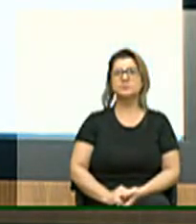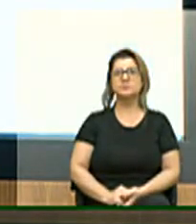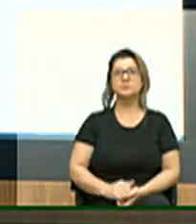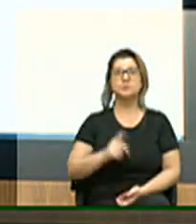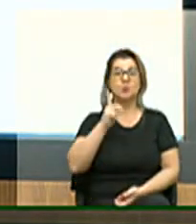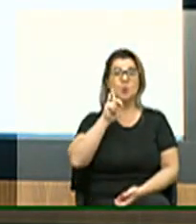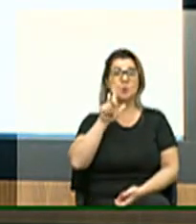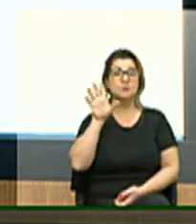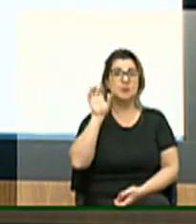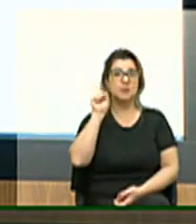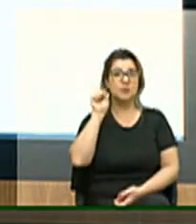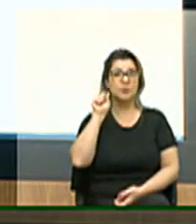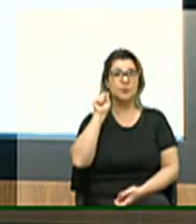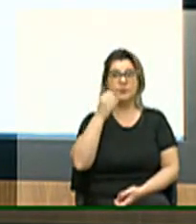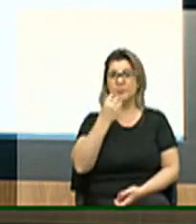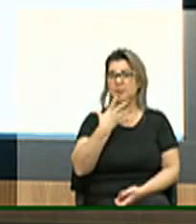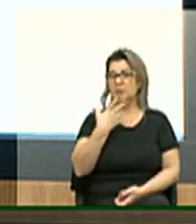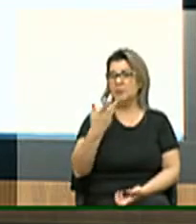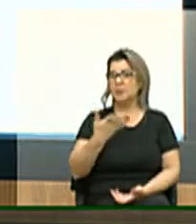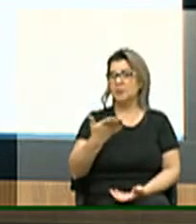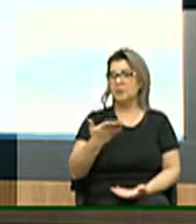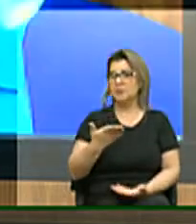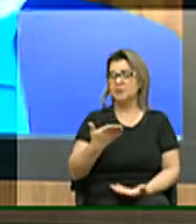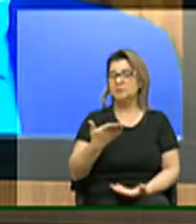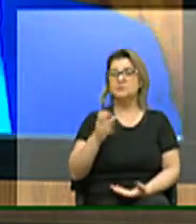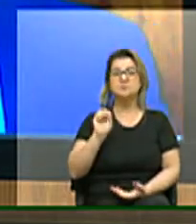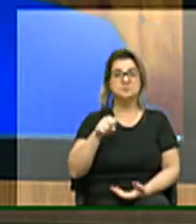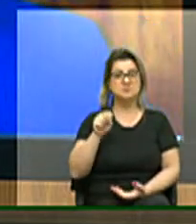agora? Sim, prossiga, pode falar.